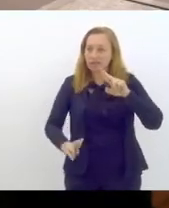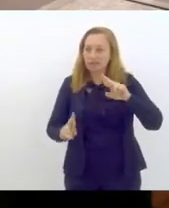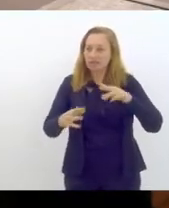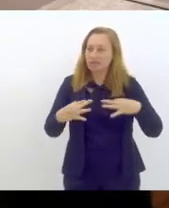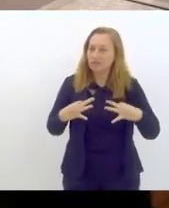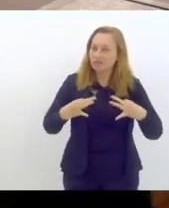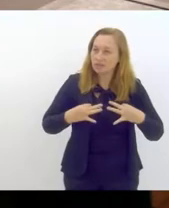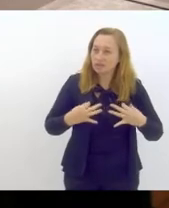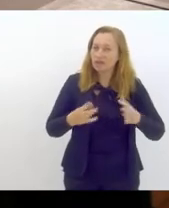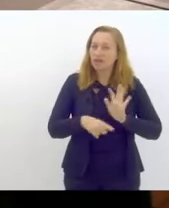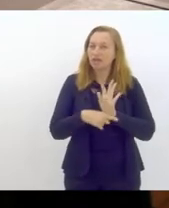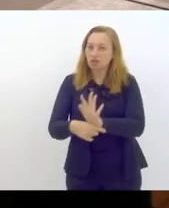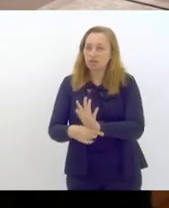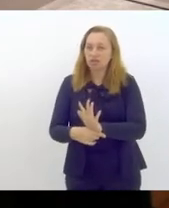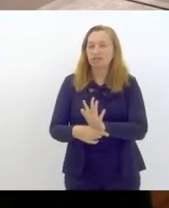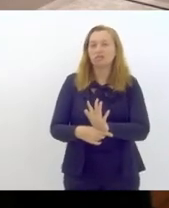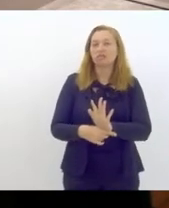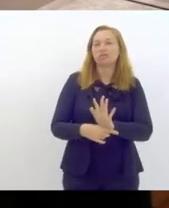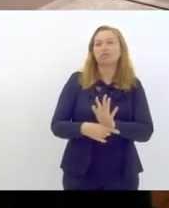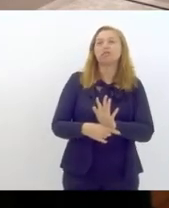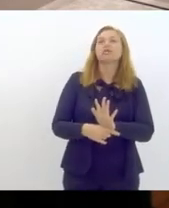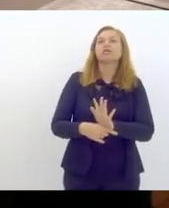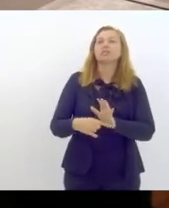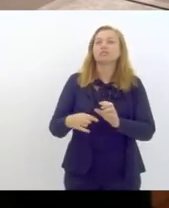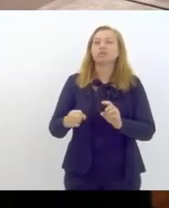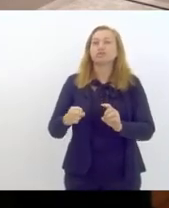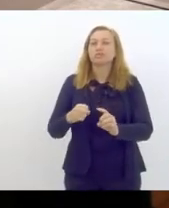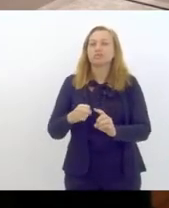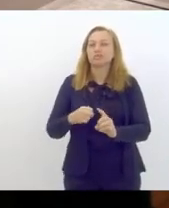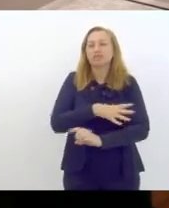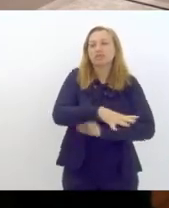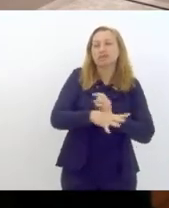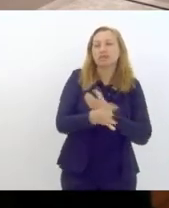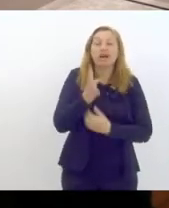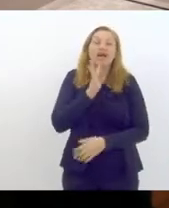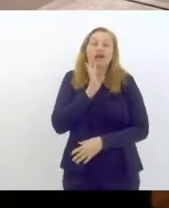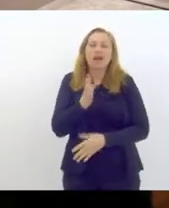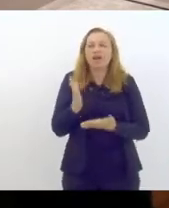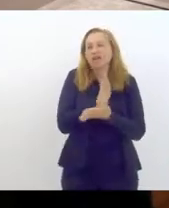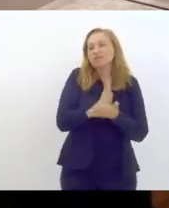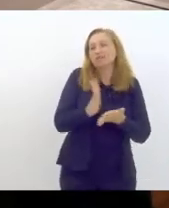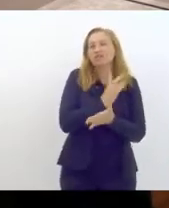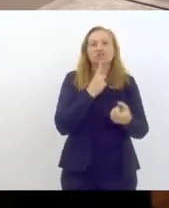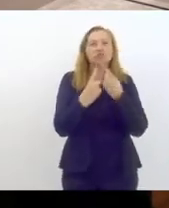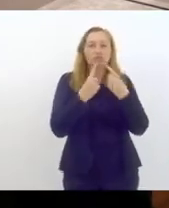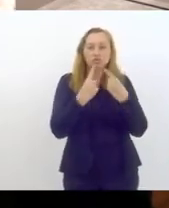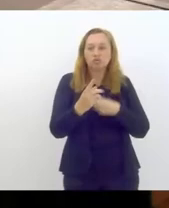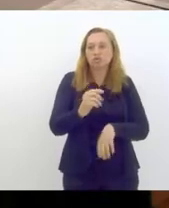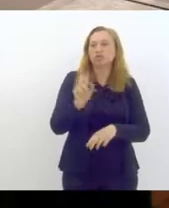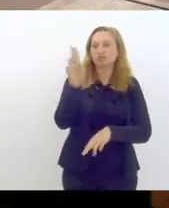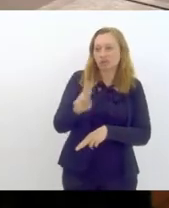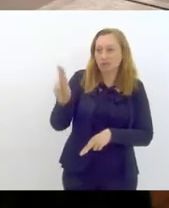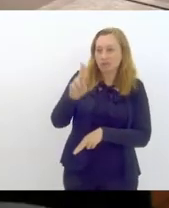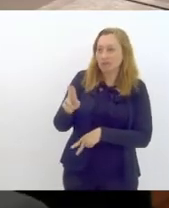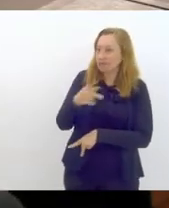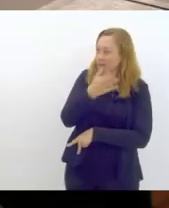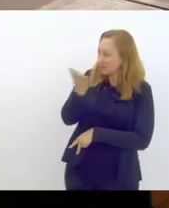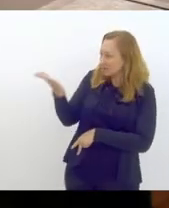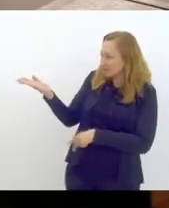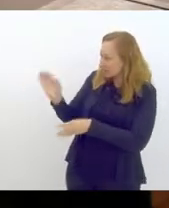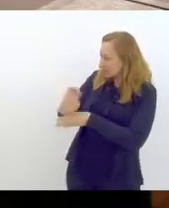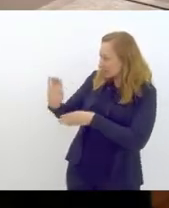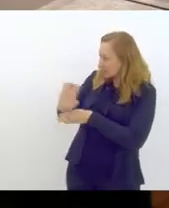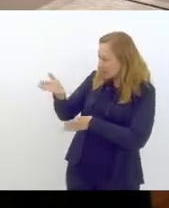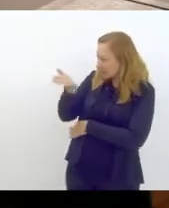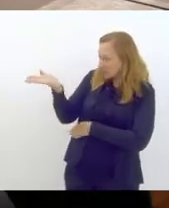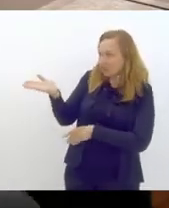e contribuindo para a sociedade. Então, é bacana, porque muitas vezes a gente discute isso na universidade, e aí estão os nossos estagiários aqui